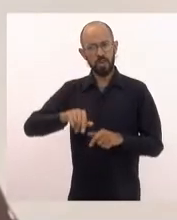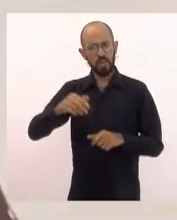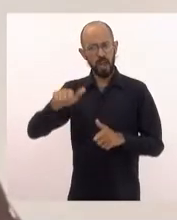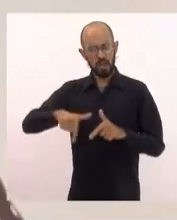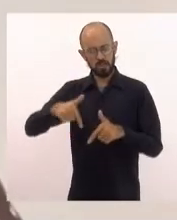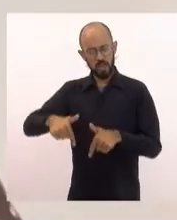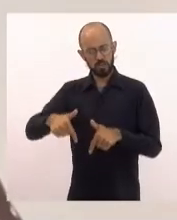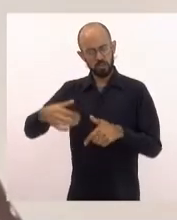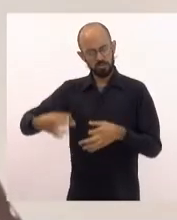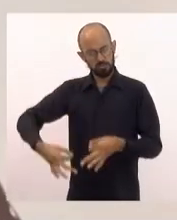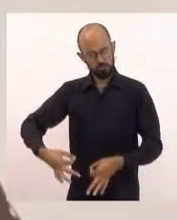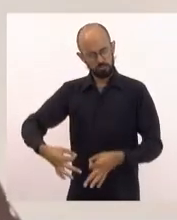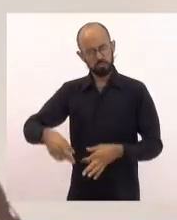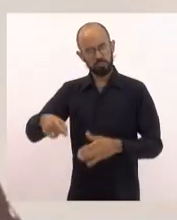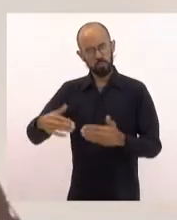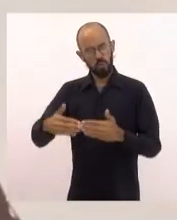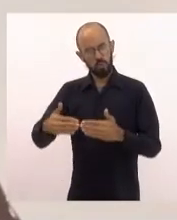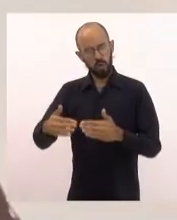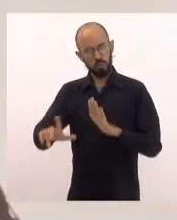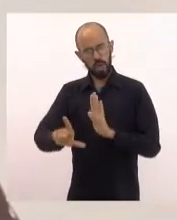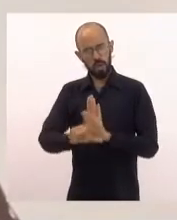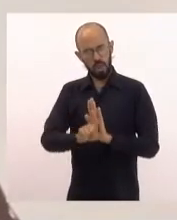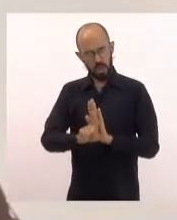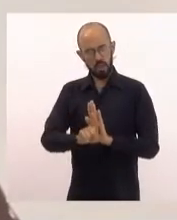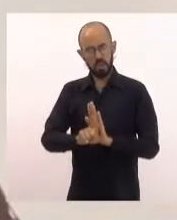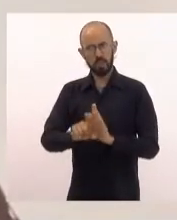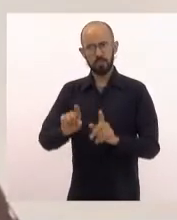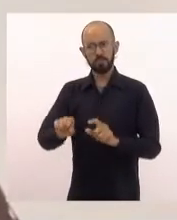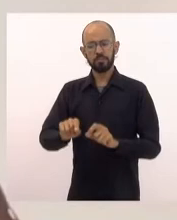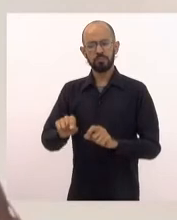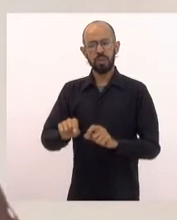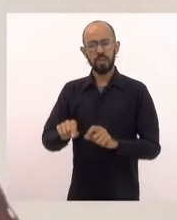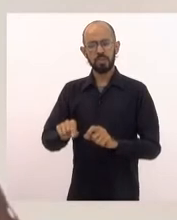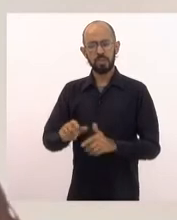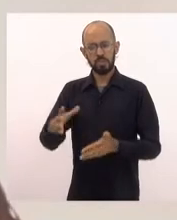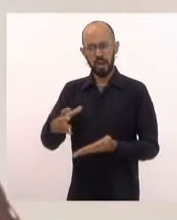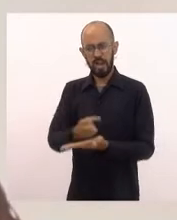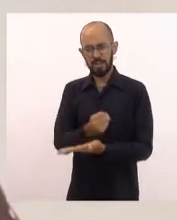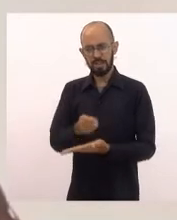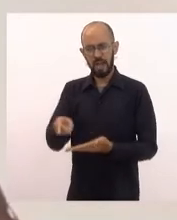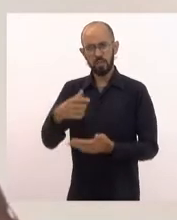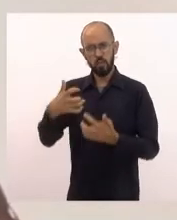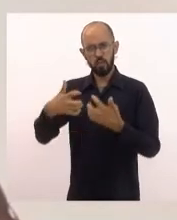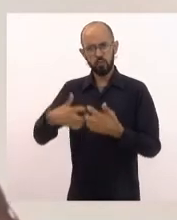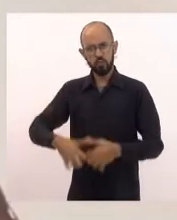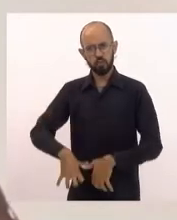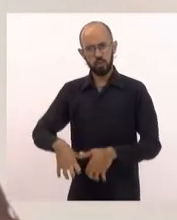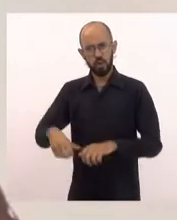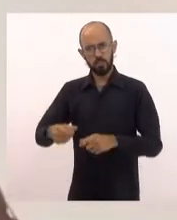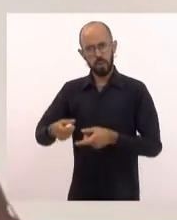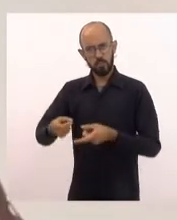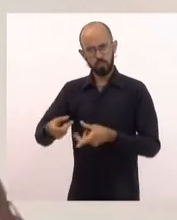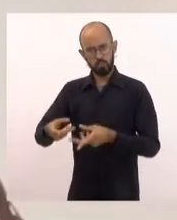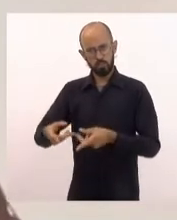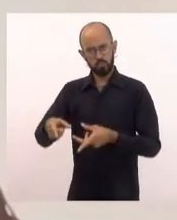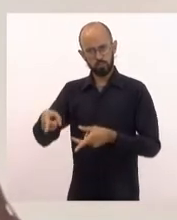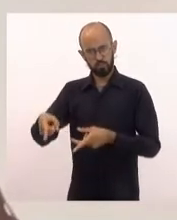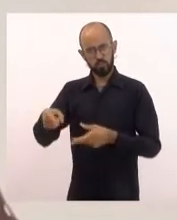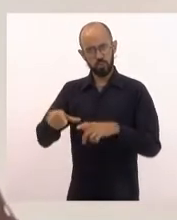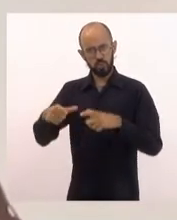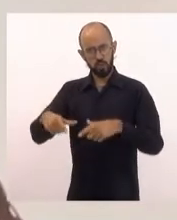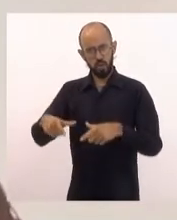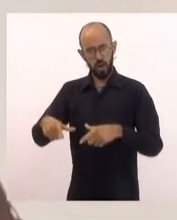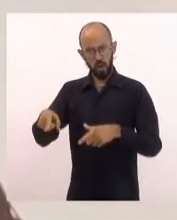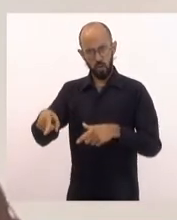cabíveis e que esse estabelecimento, de fato, seja cassado. Eu quero aqui deixar claro que eu vou acompanhar